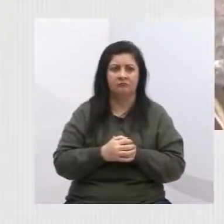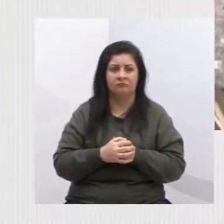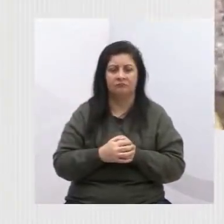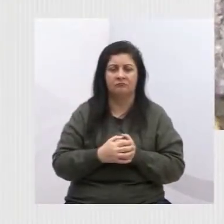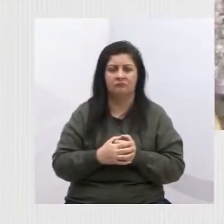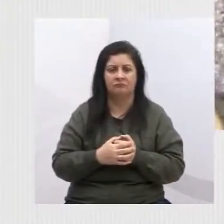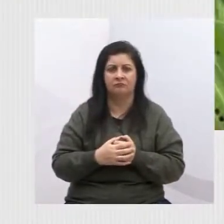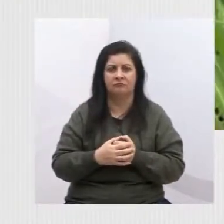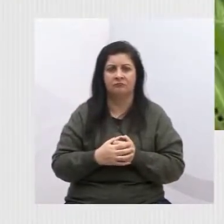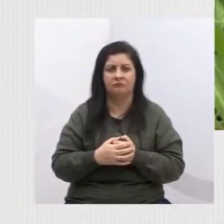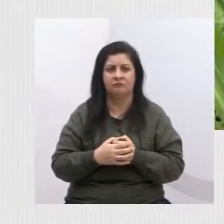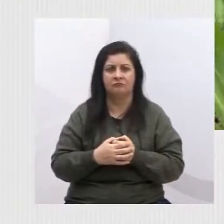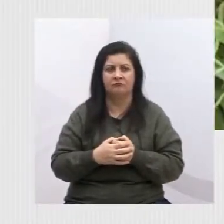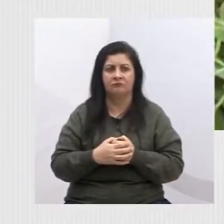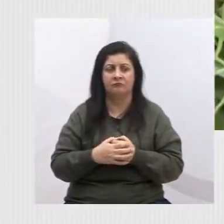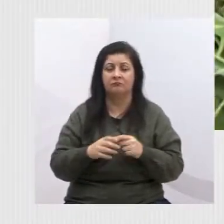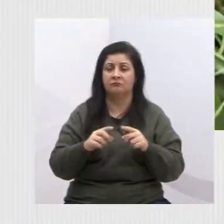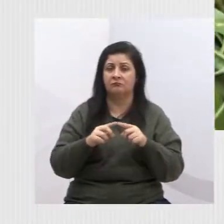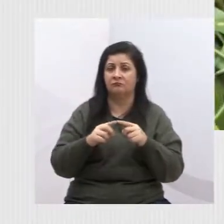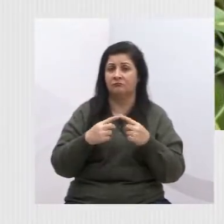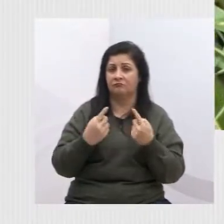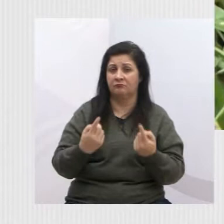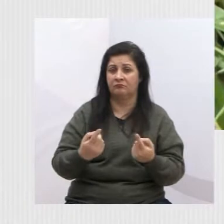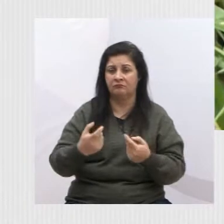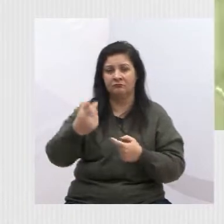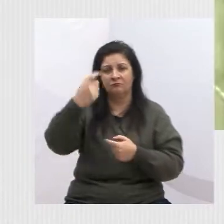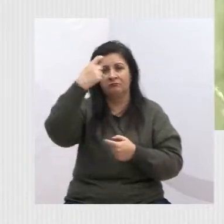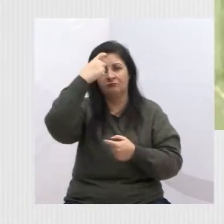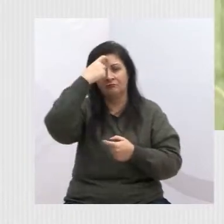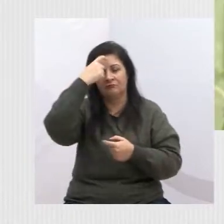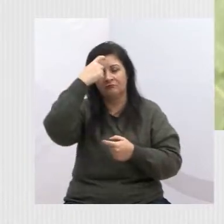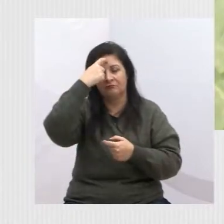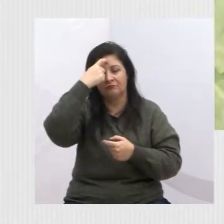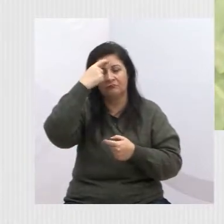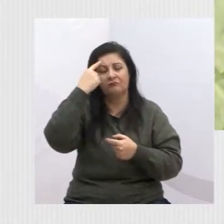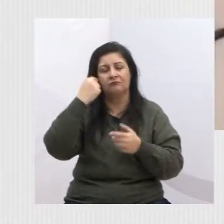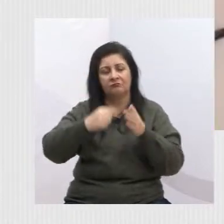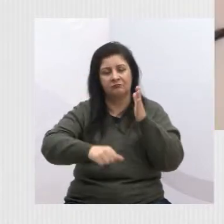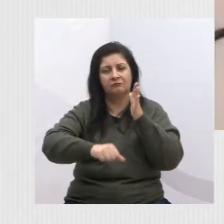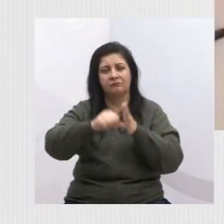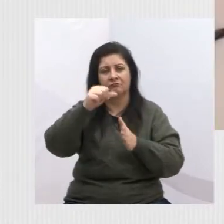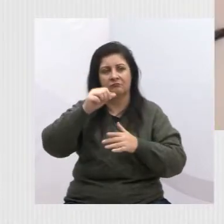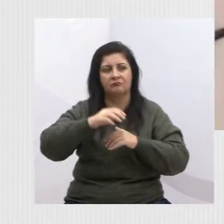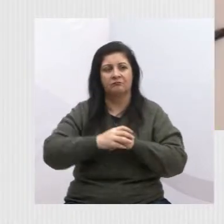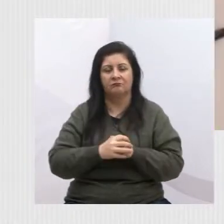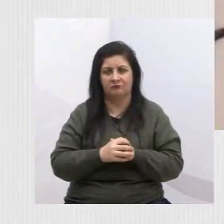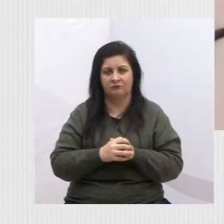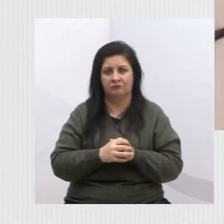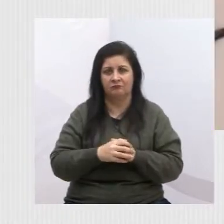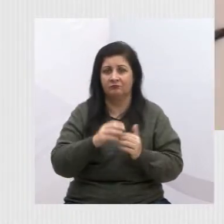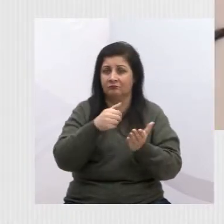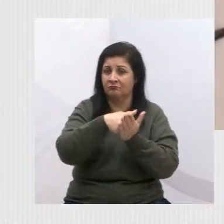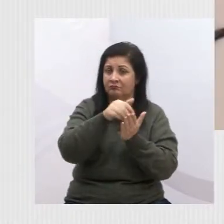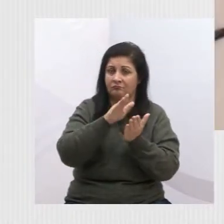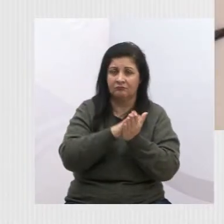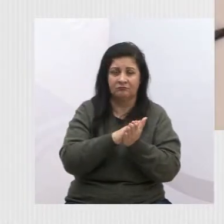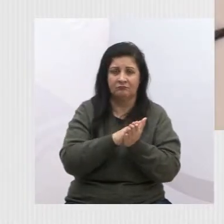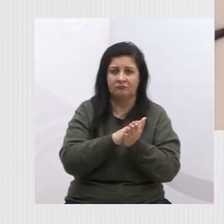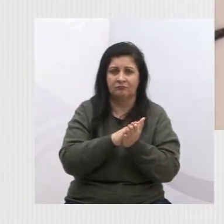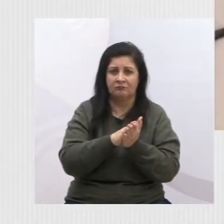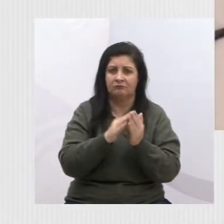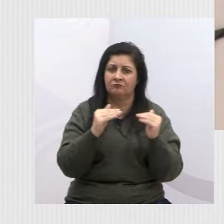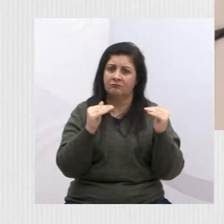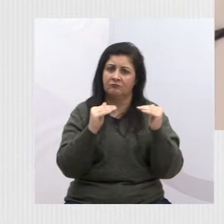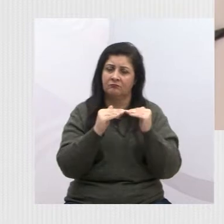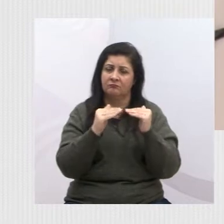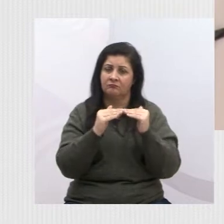a regularização. No entanto, a conscientização vem em primeiro lugar. A notificação, a multa, ela vai ser de acordo